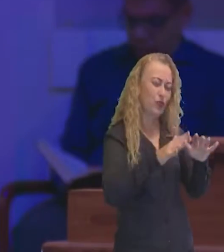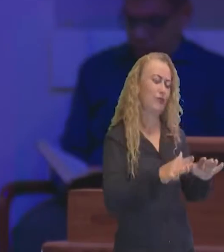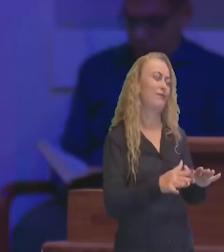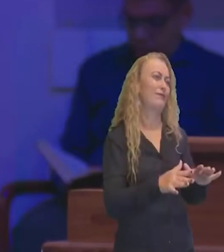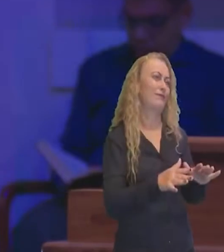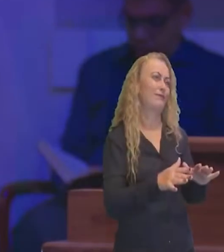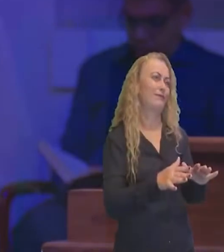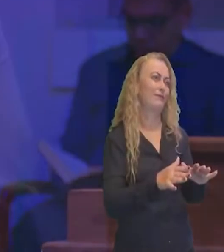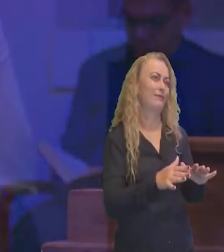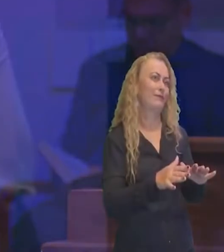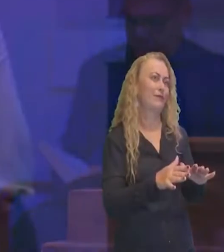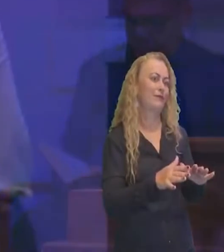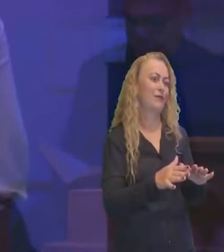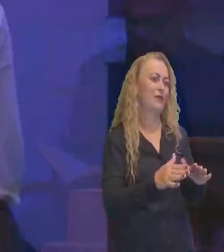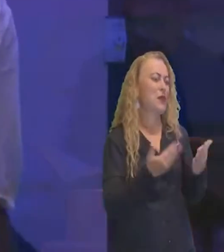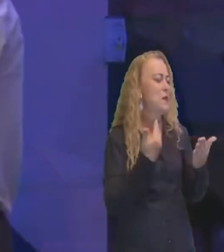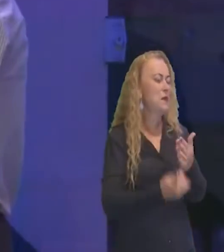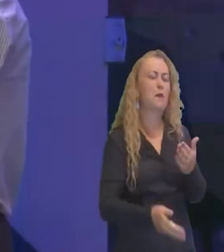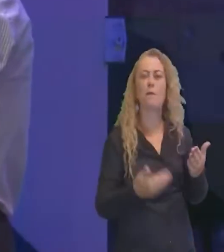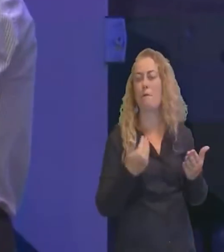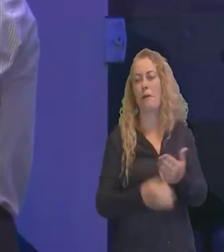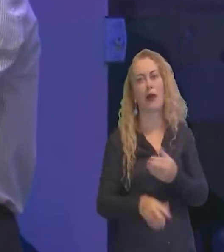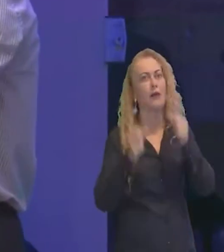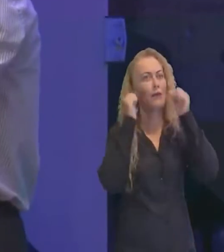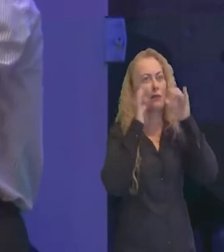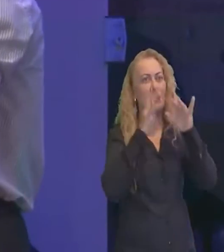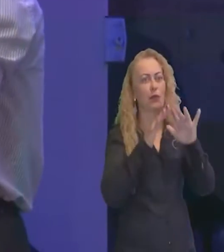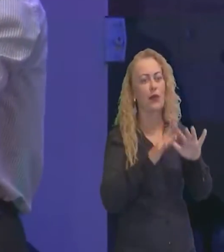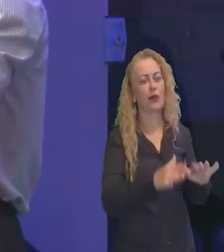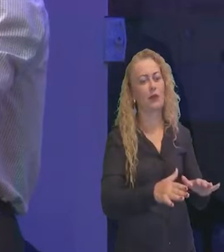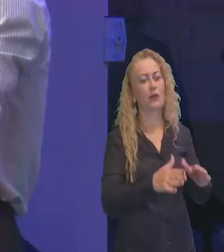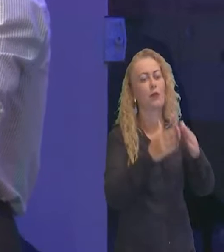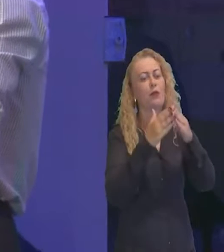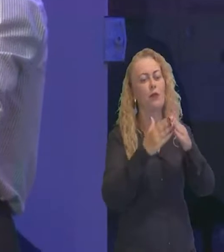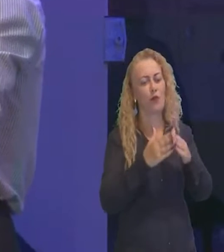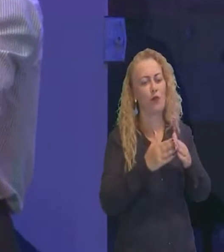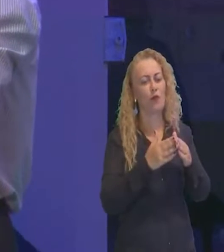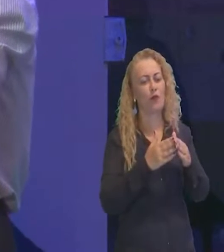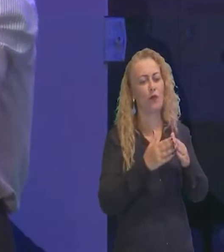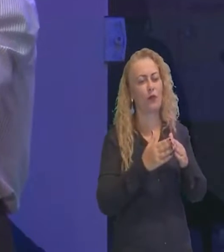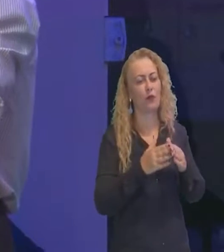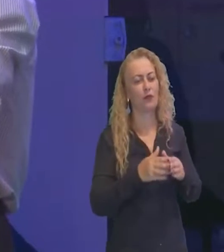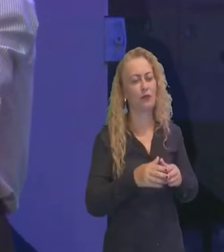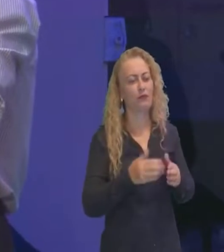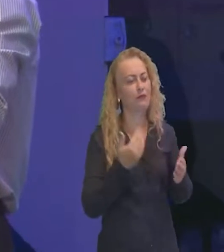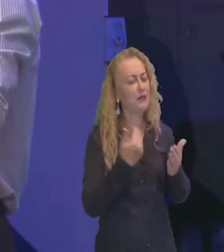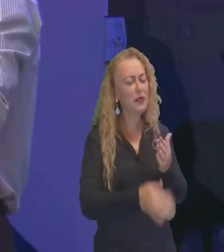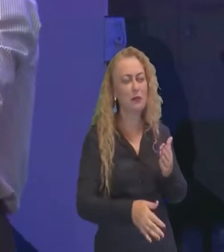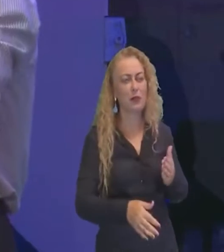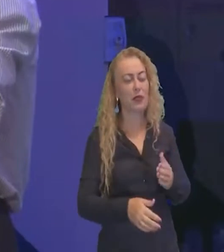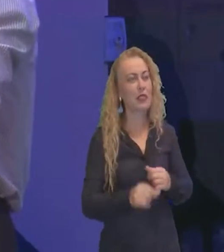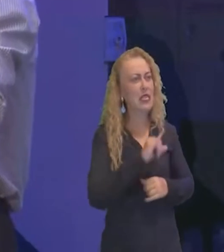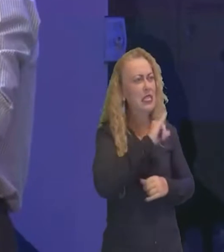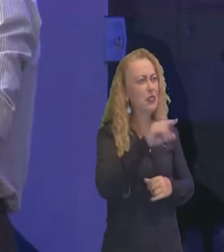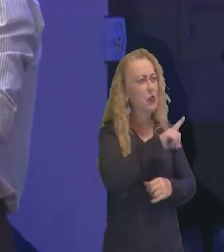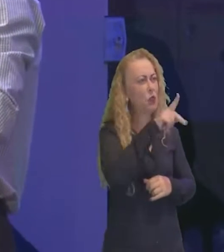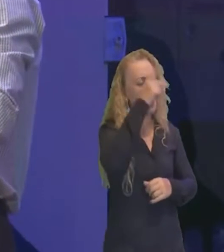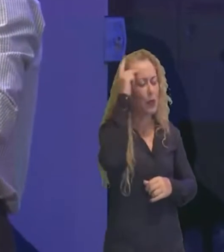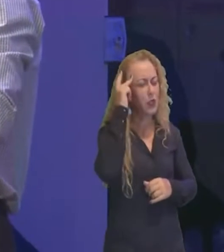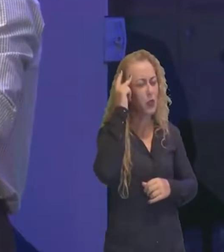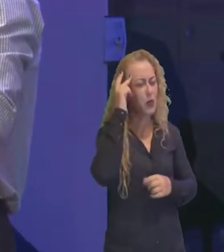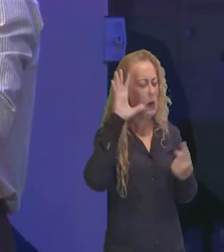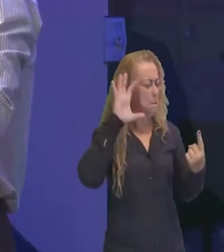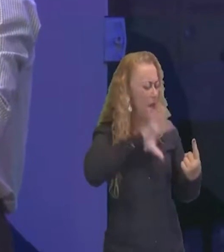Queridos, não percam essa bênção. Não perca essa bênção. Se tem alguém aqui nessa noite está sendo